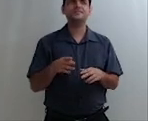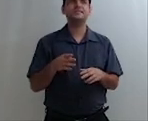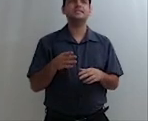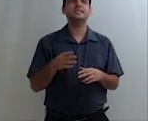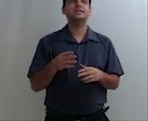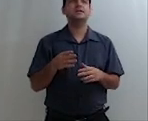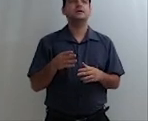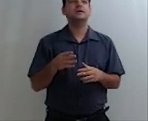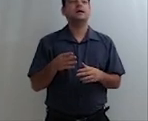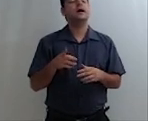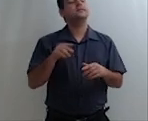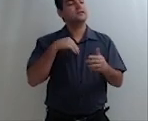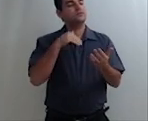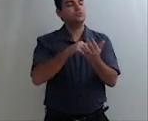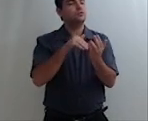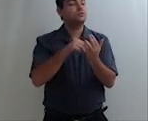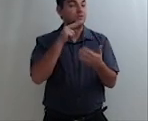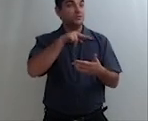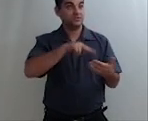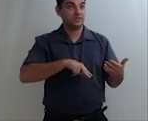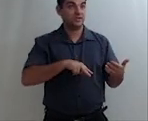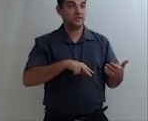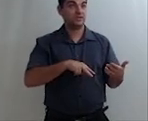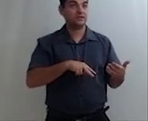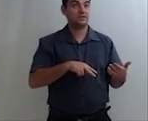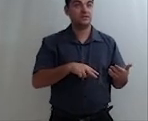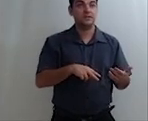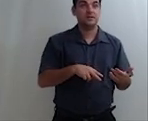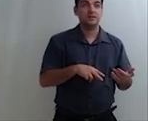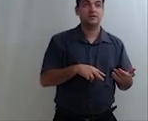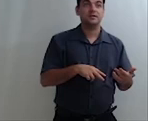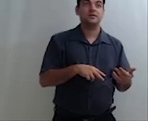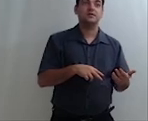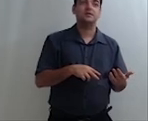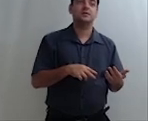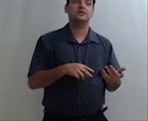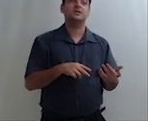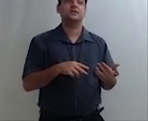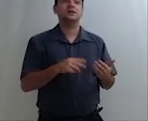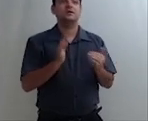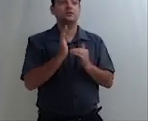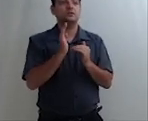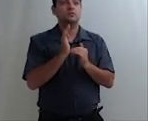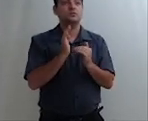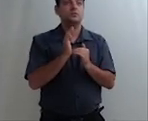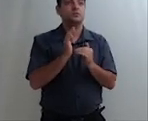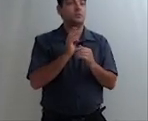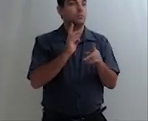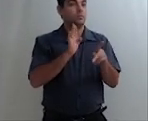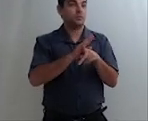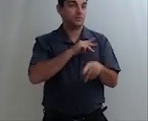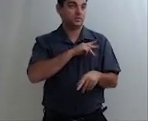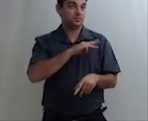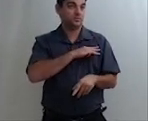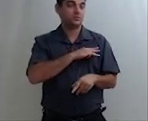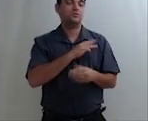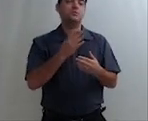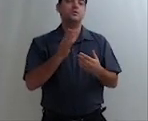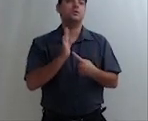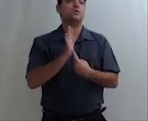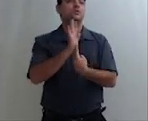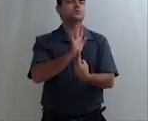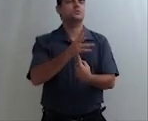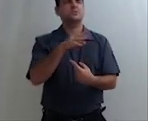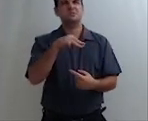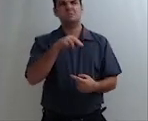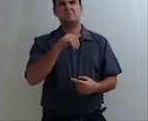alegações finais Ministro sanha as alegações finais do Ministério Público é apresentad em maio